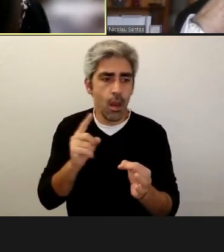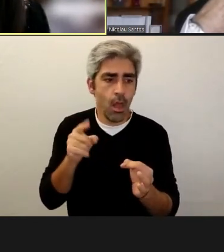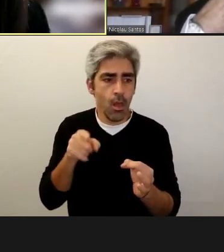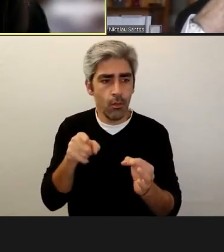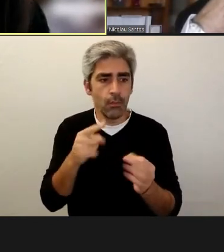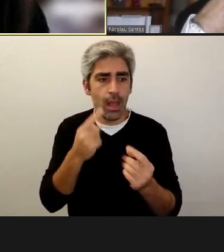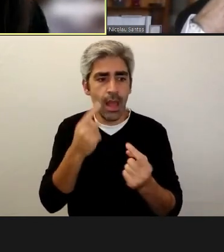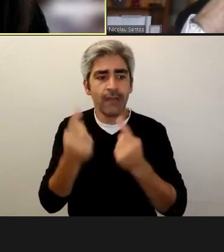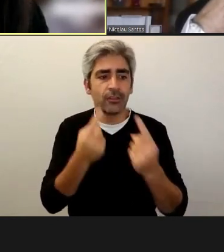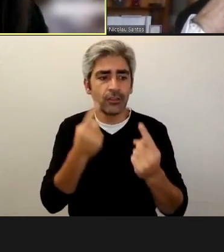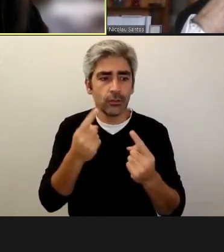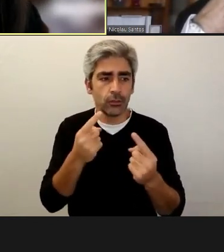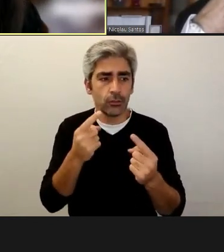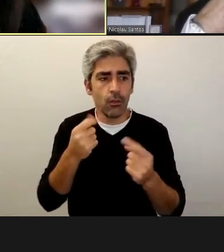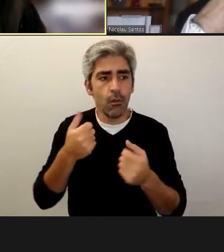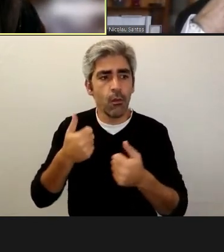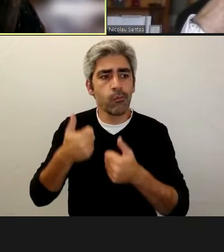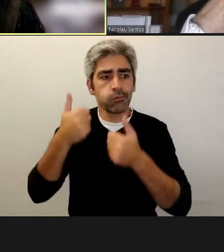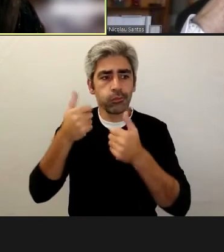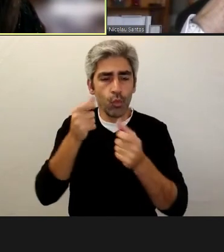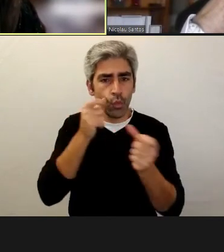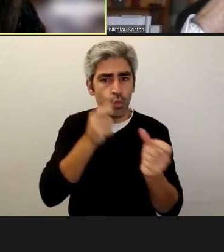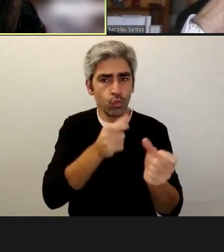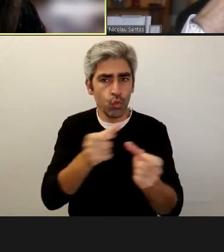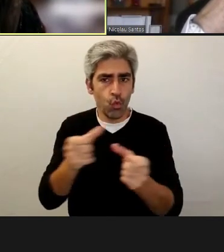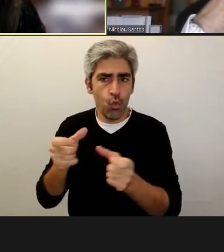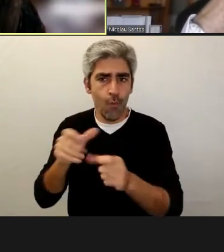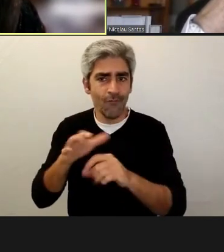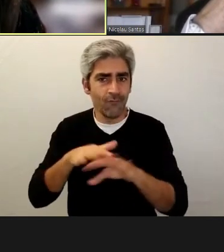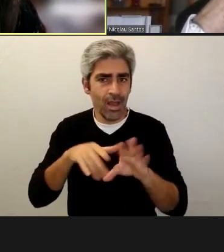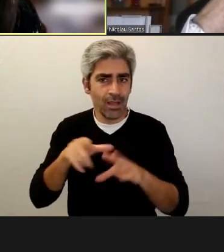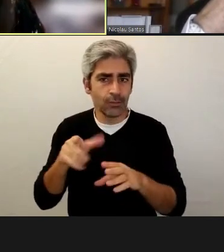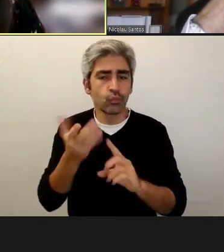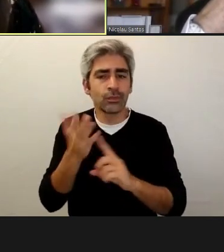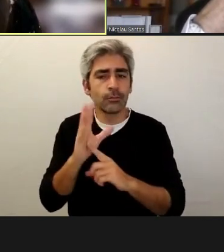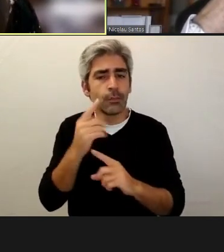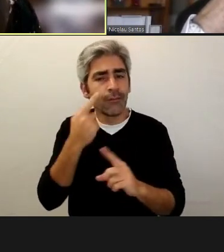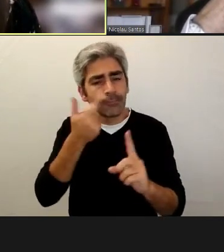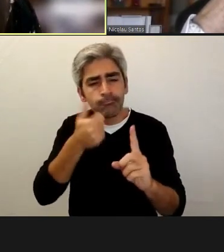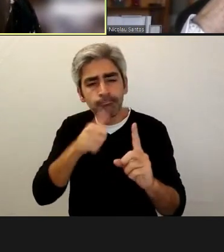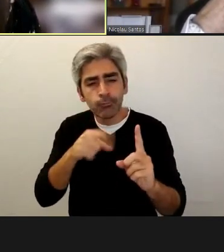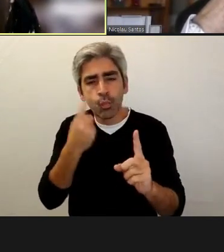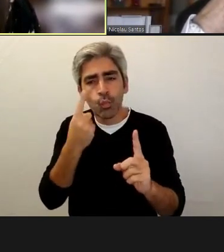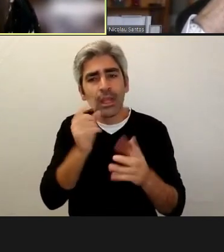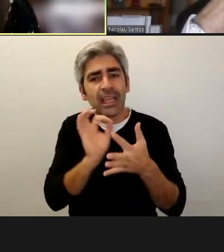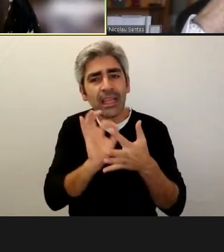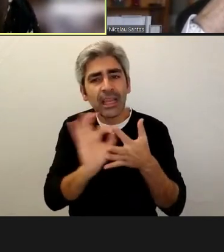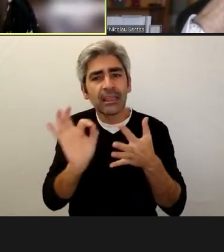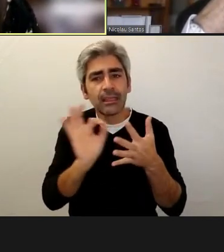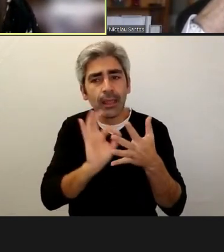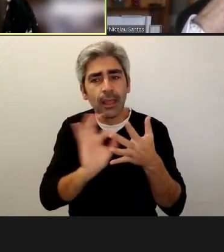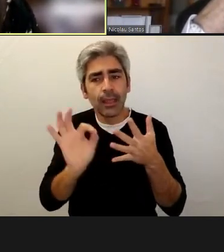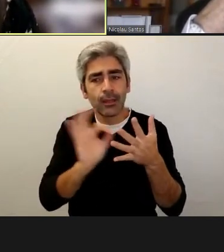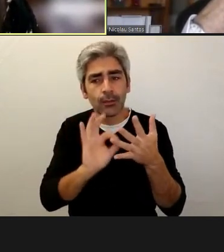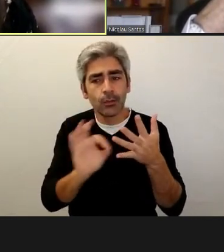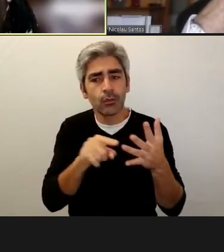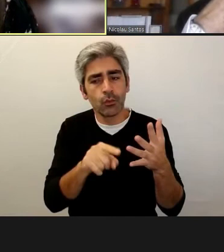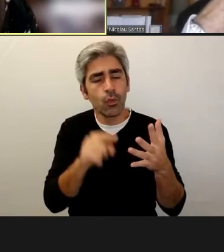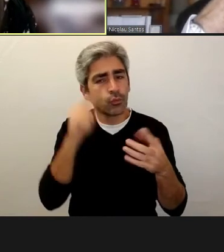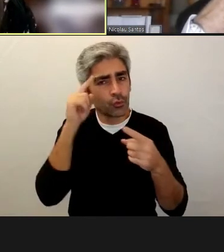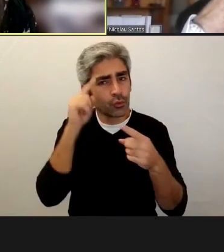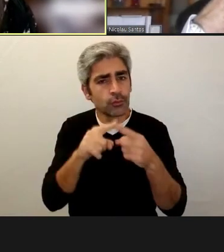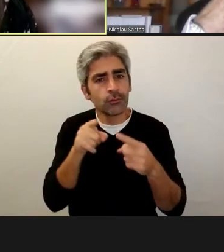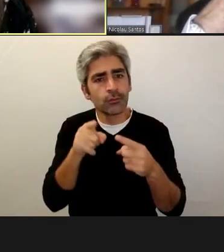vezes os órgãos de controle fazem, por exemplo, para verificar se um critério utilizado para estabelecer